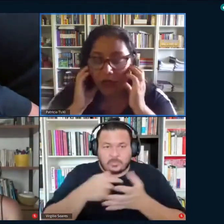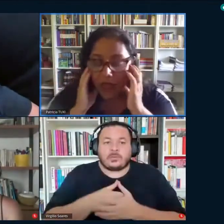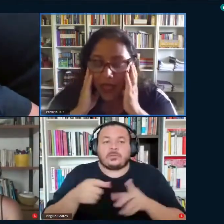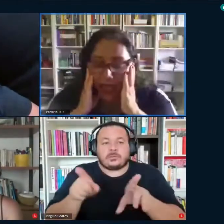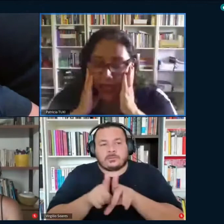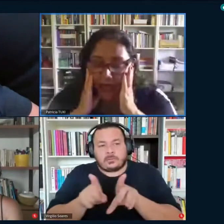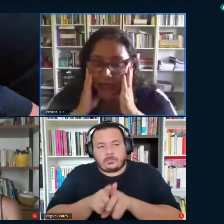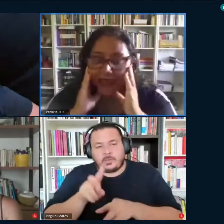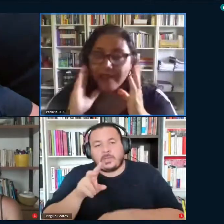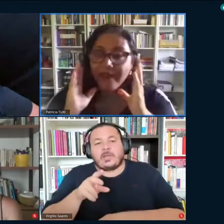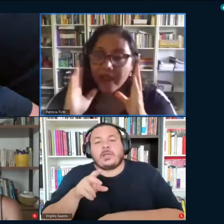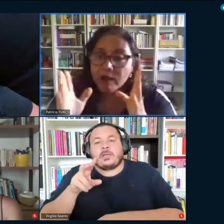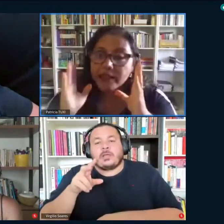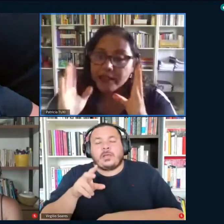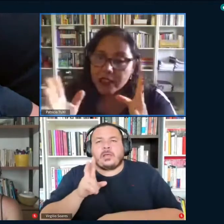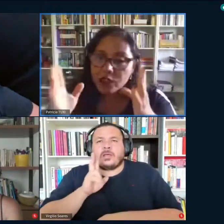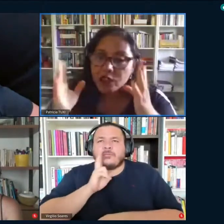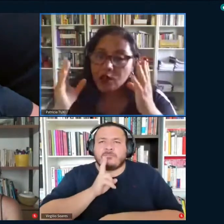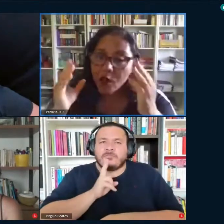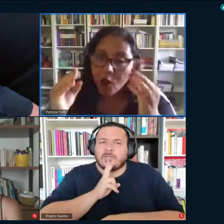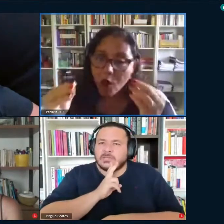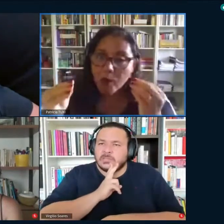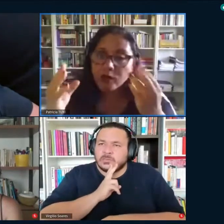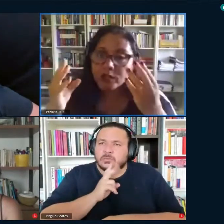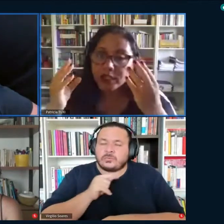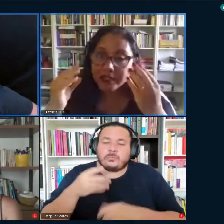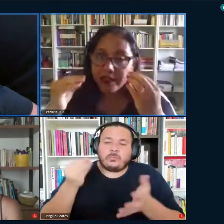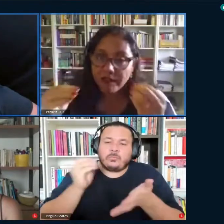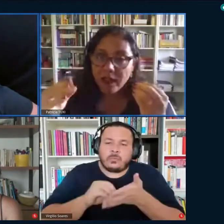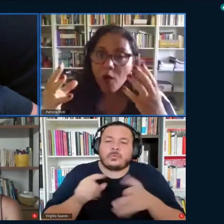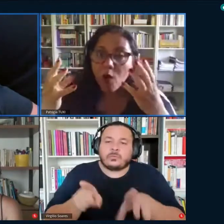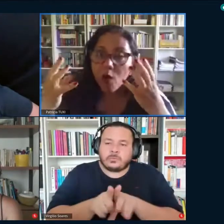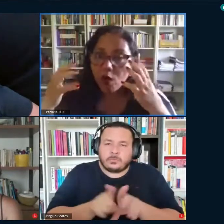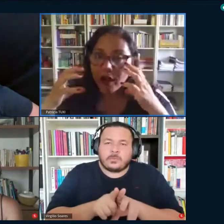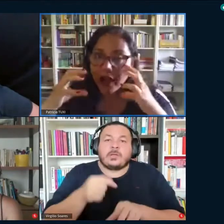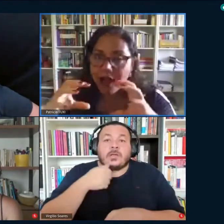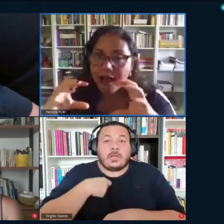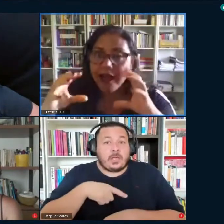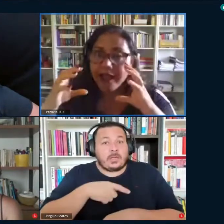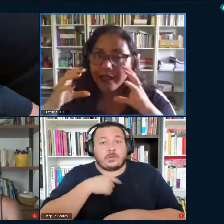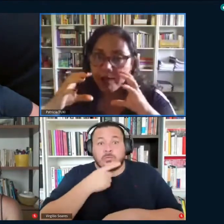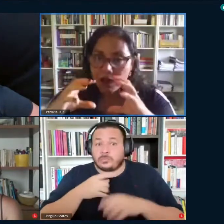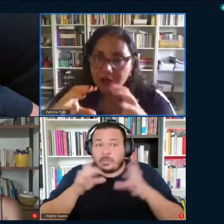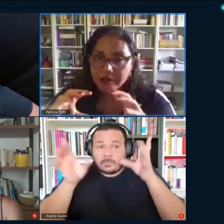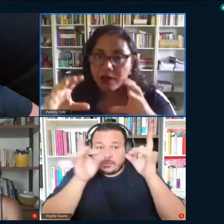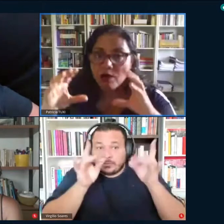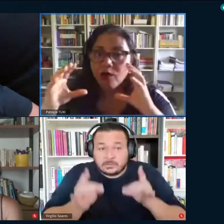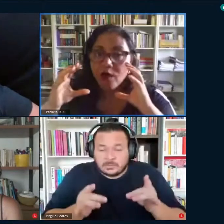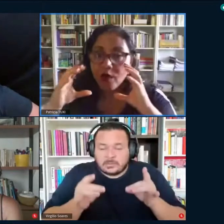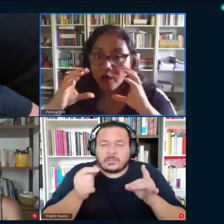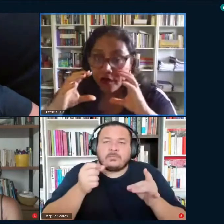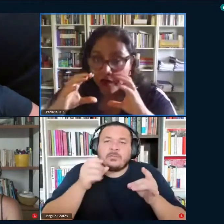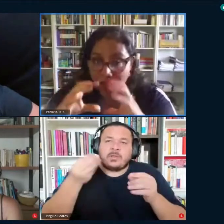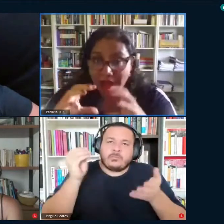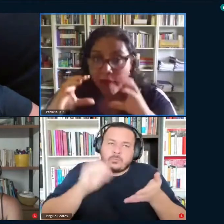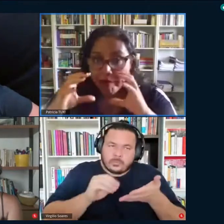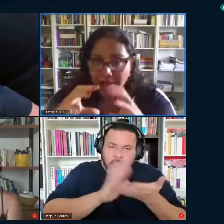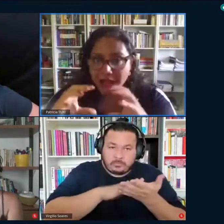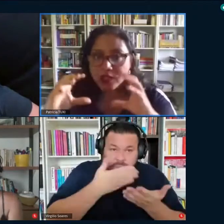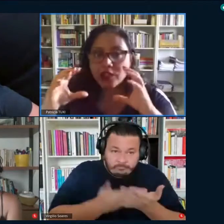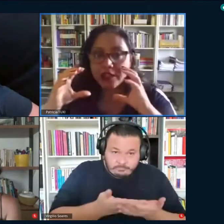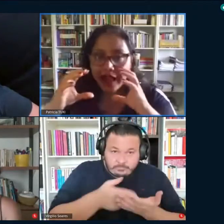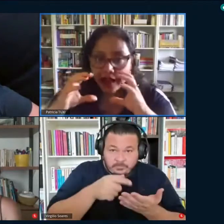o Vinícius colocou também, é que não existe como descrever ou colocar a interpretação